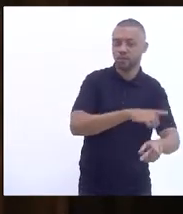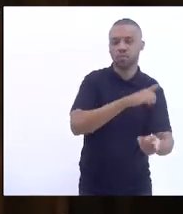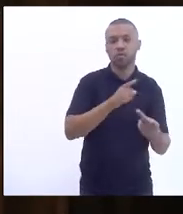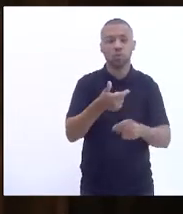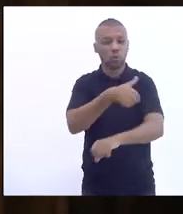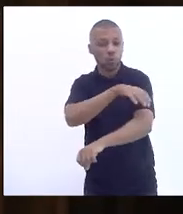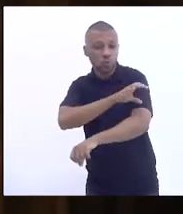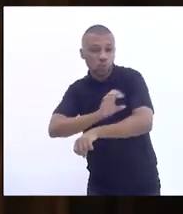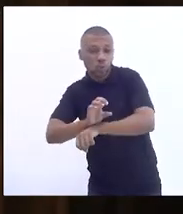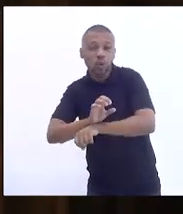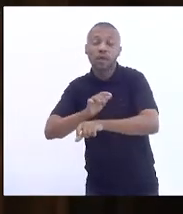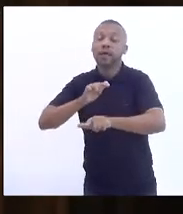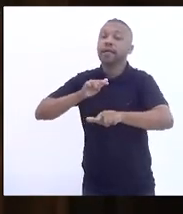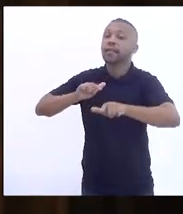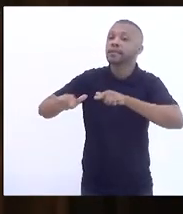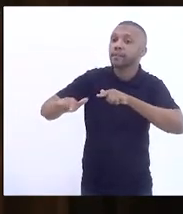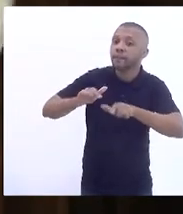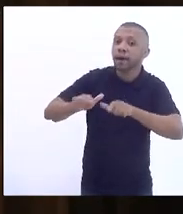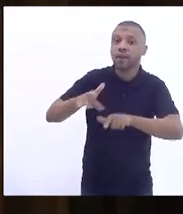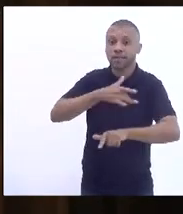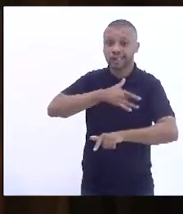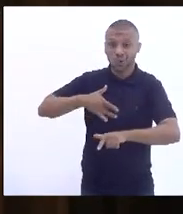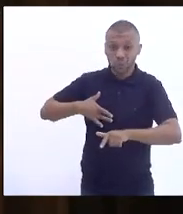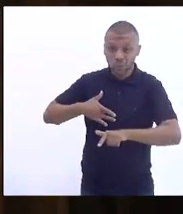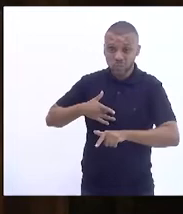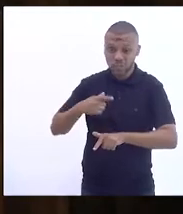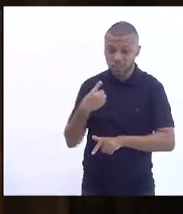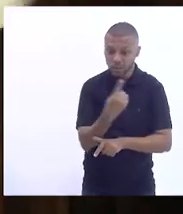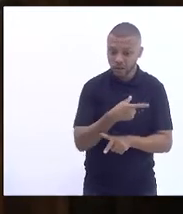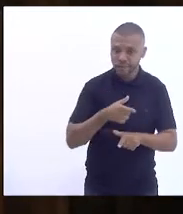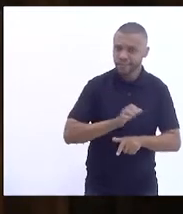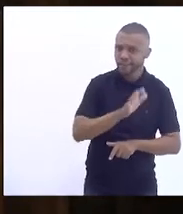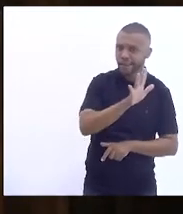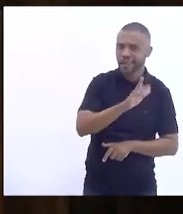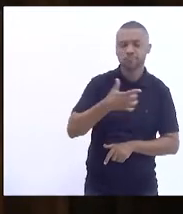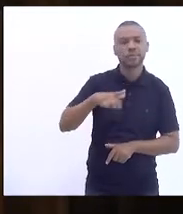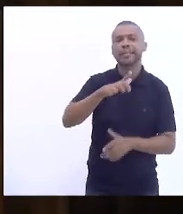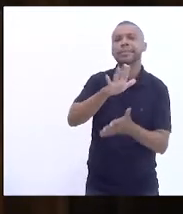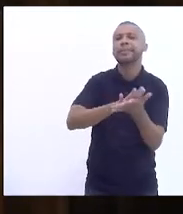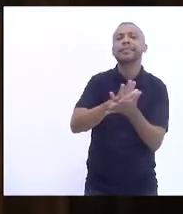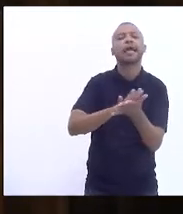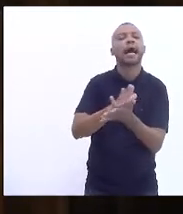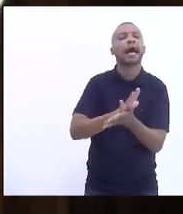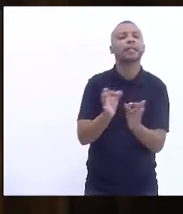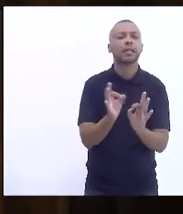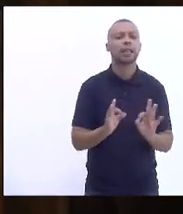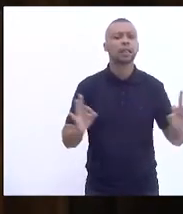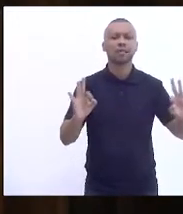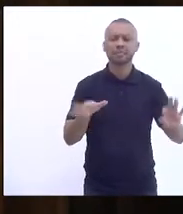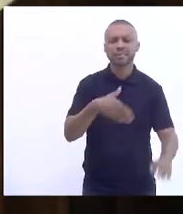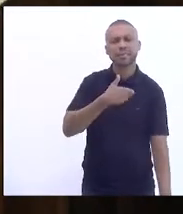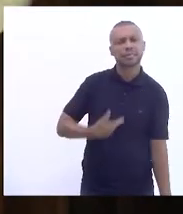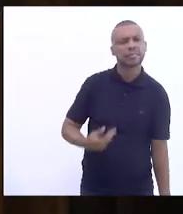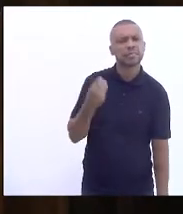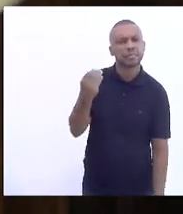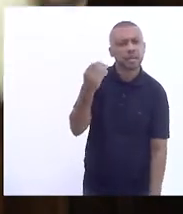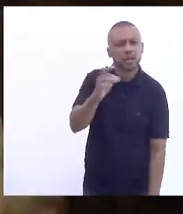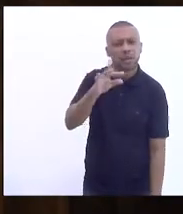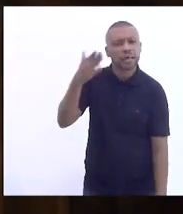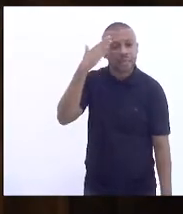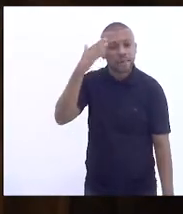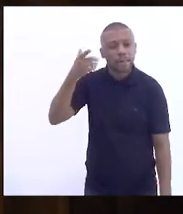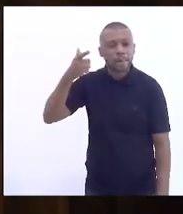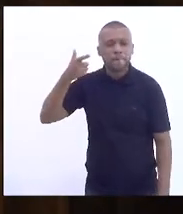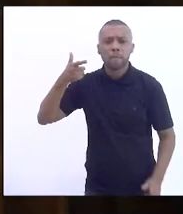saúde e o que a gente não tem nada disso nada disso a gente tem que estava é esse que só sabe matar